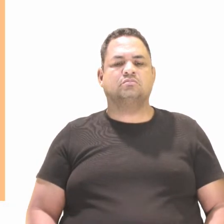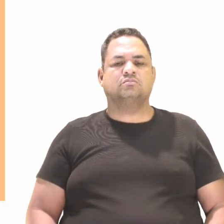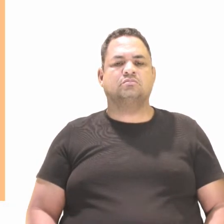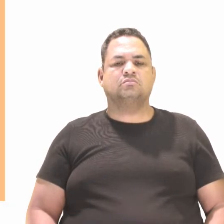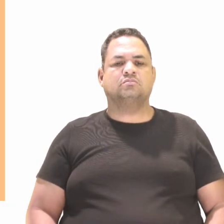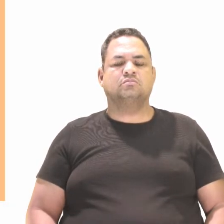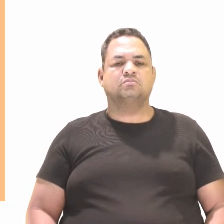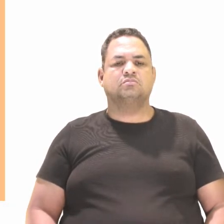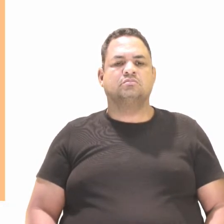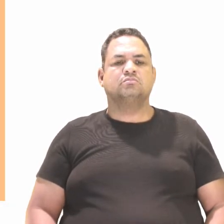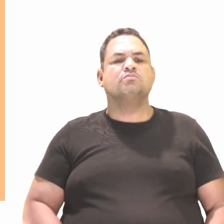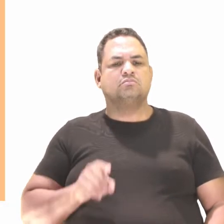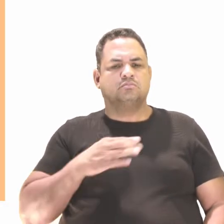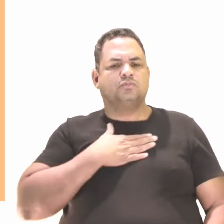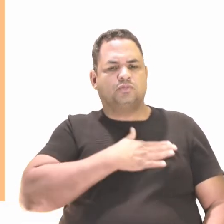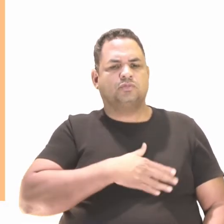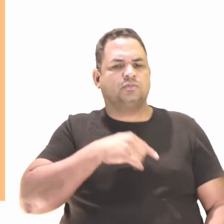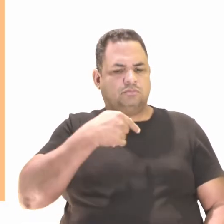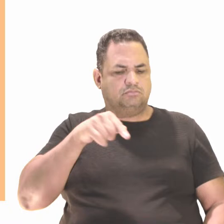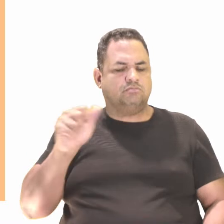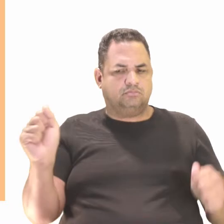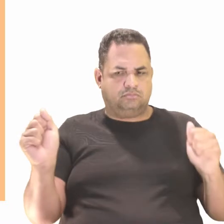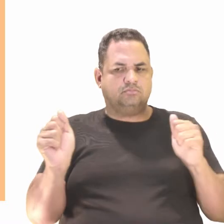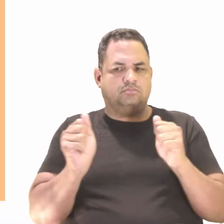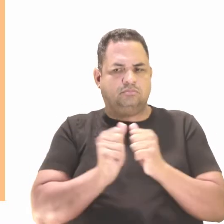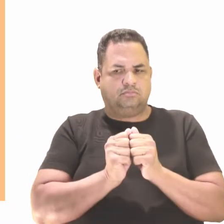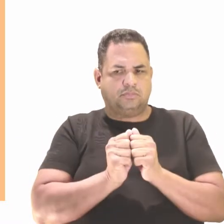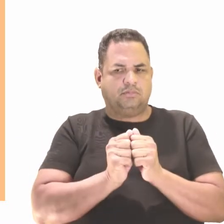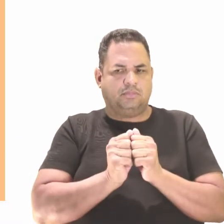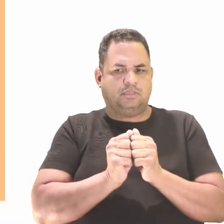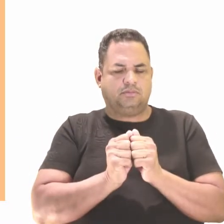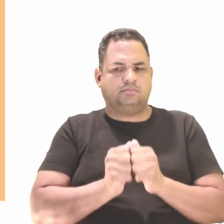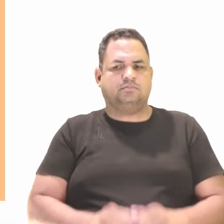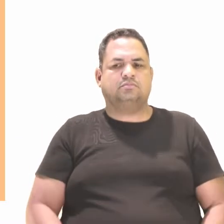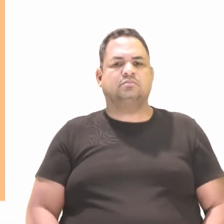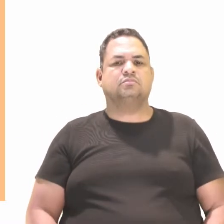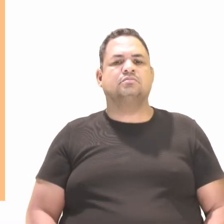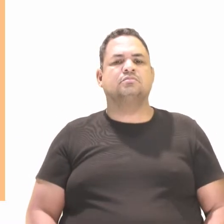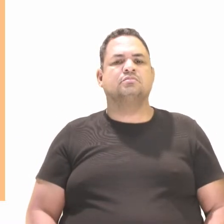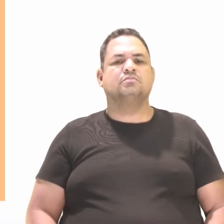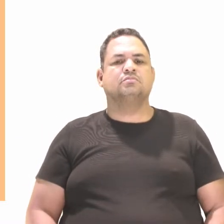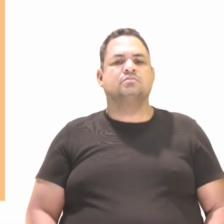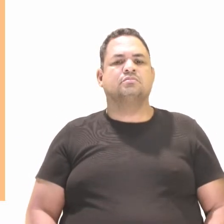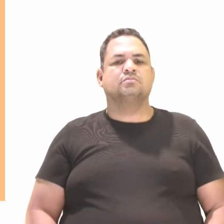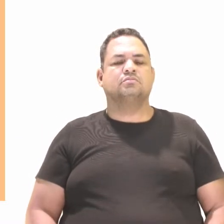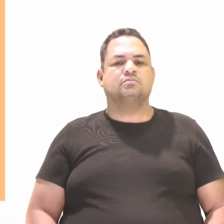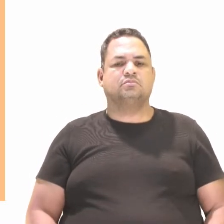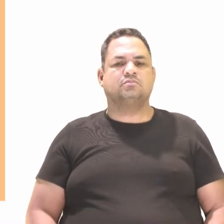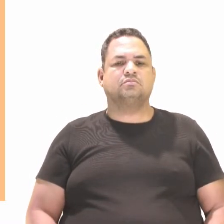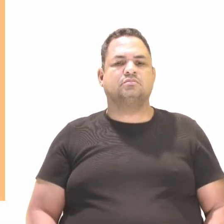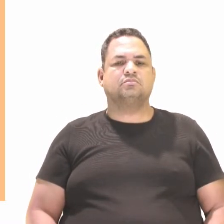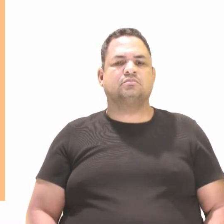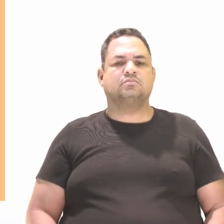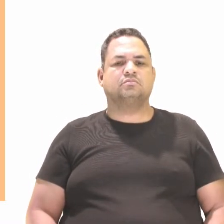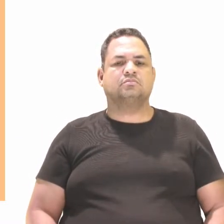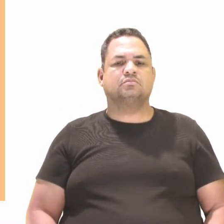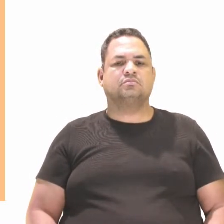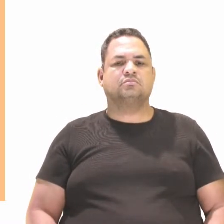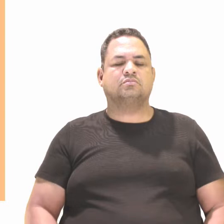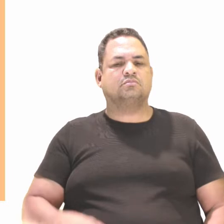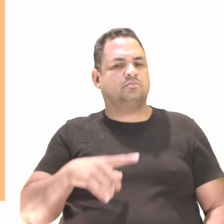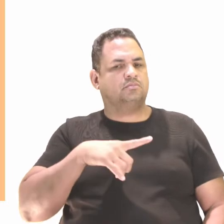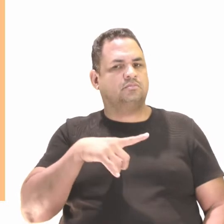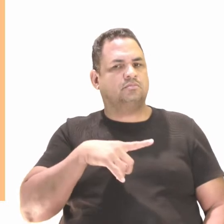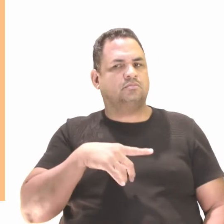come along, ou seja, você gostaria de ir também? Would you like to come along? Você gostaria de ir também? Quando você já tem uma